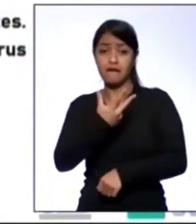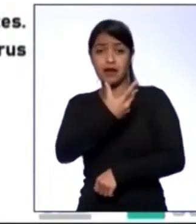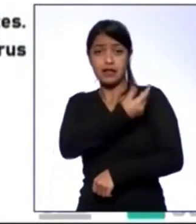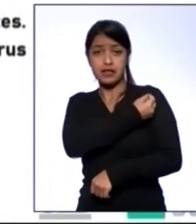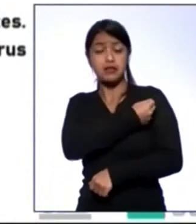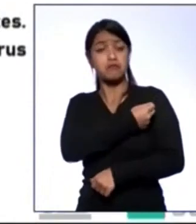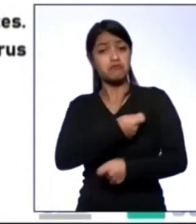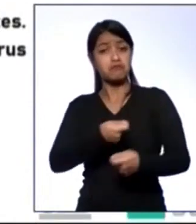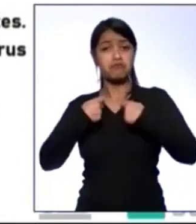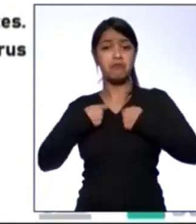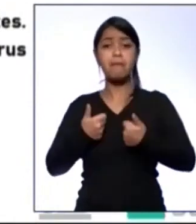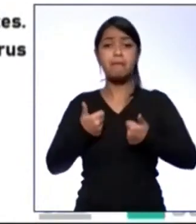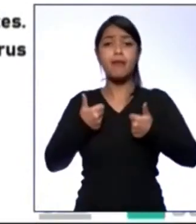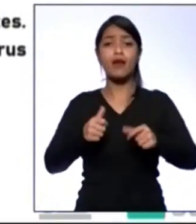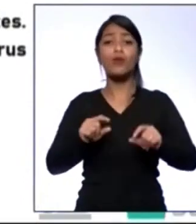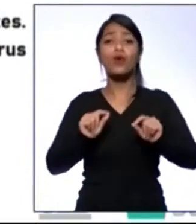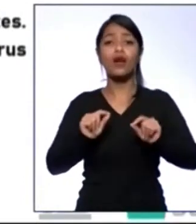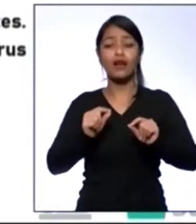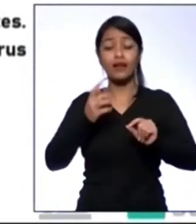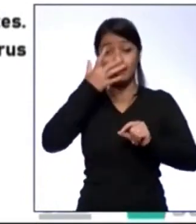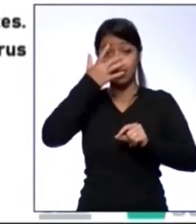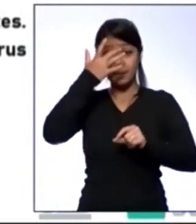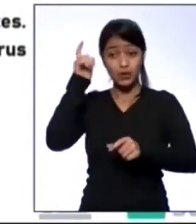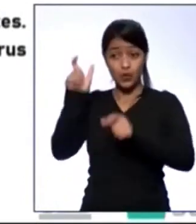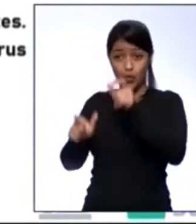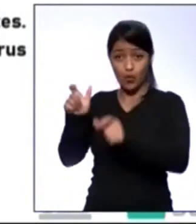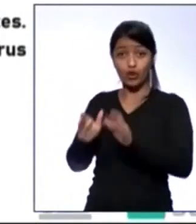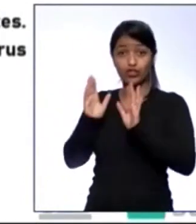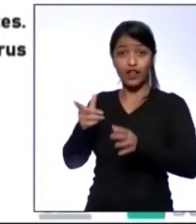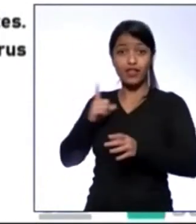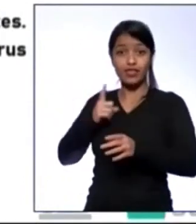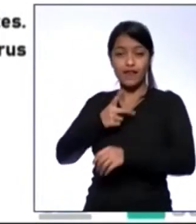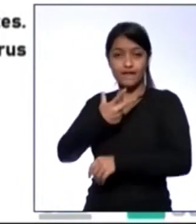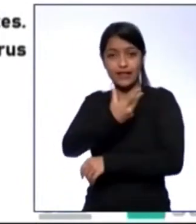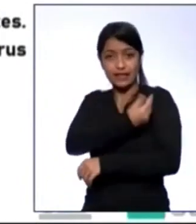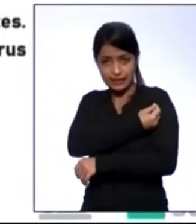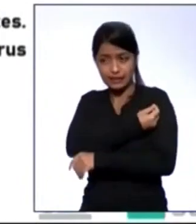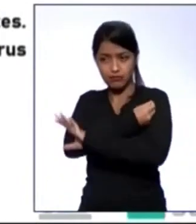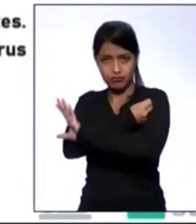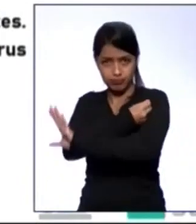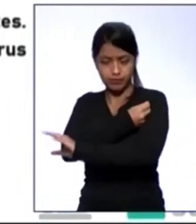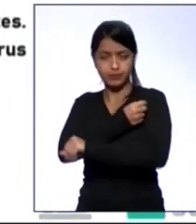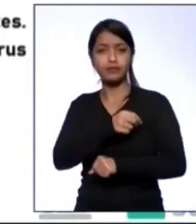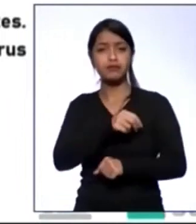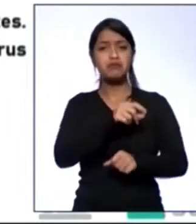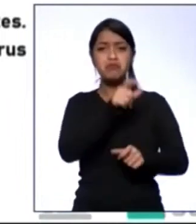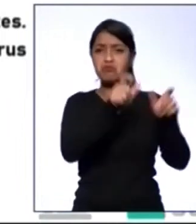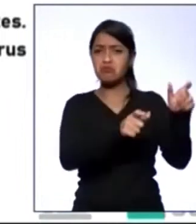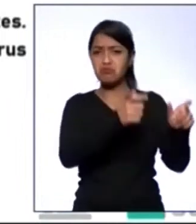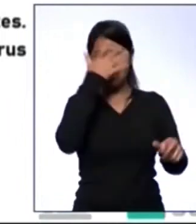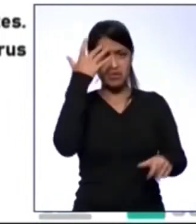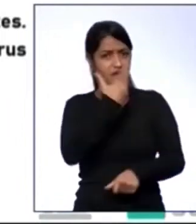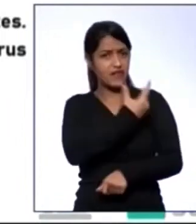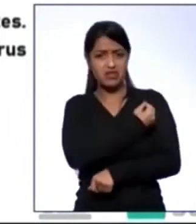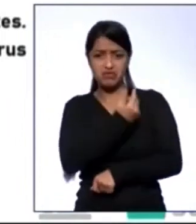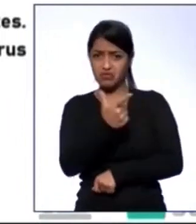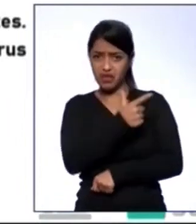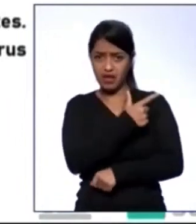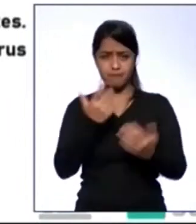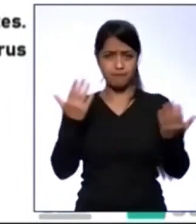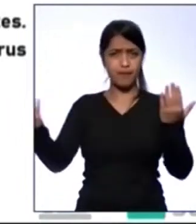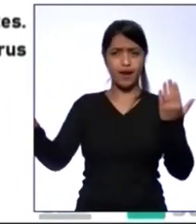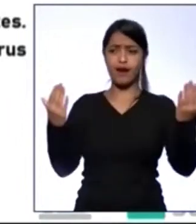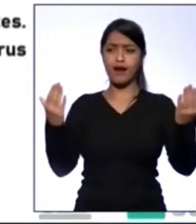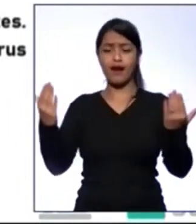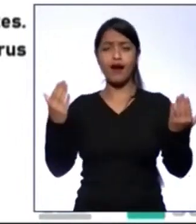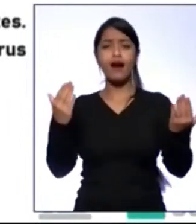dessa vacina é que pessoas vacinadas, em comparação com as não vacinadas,